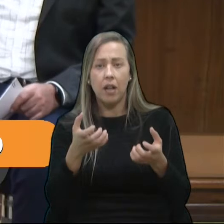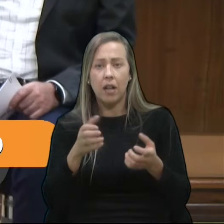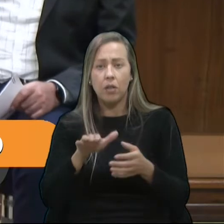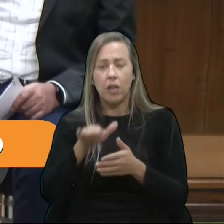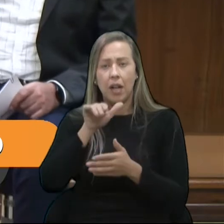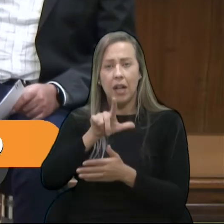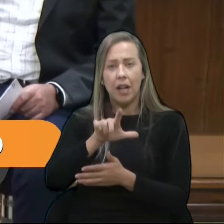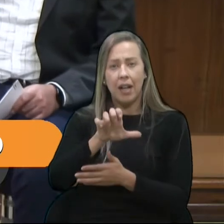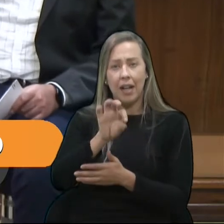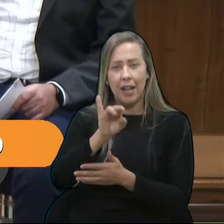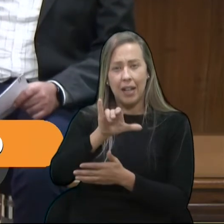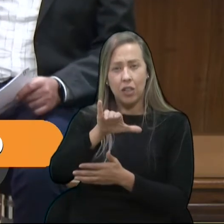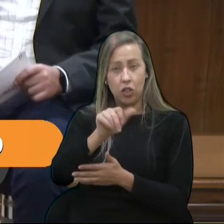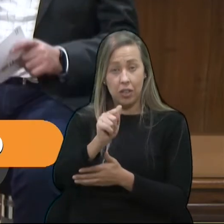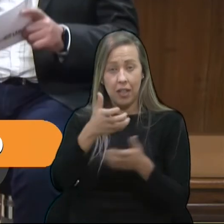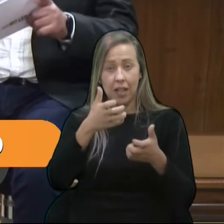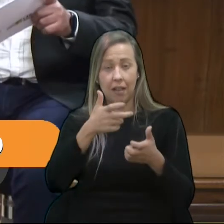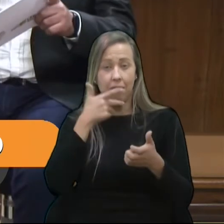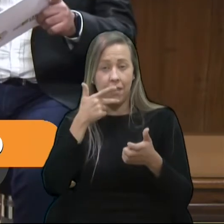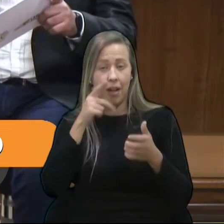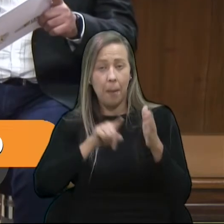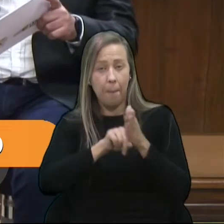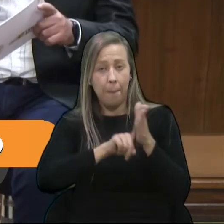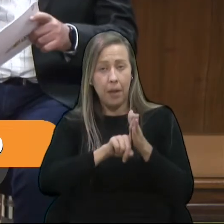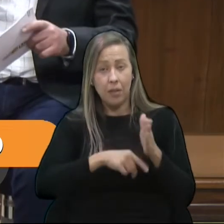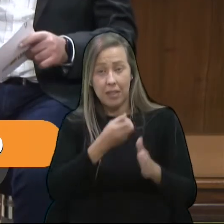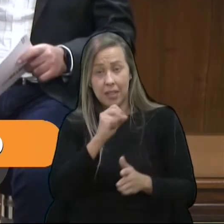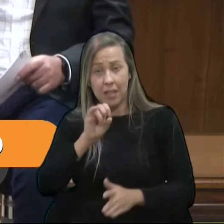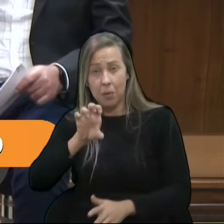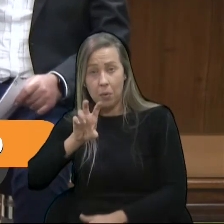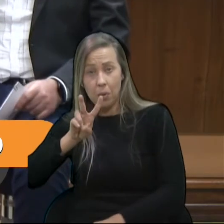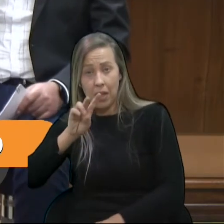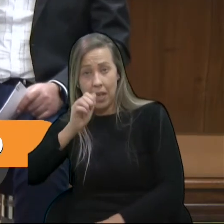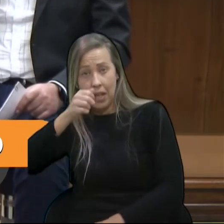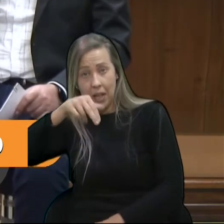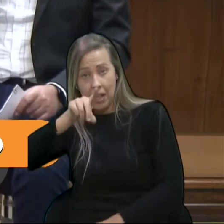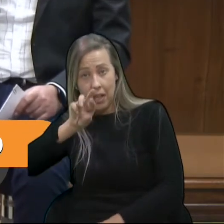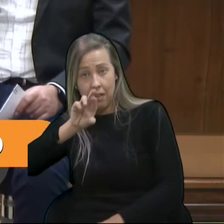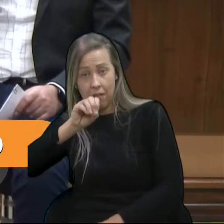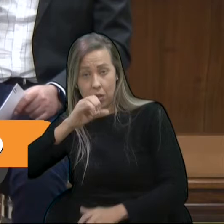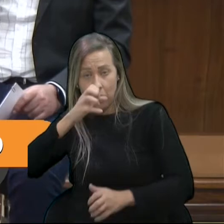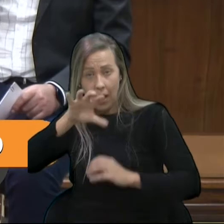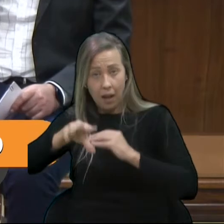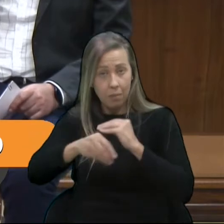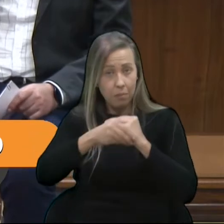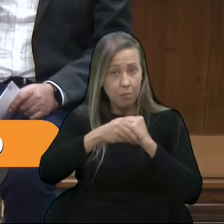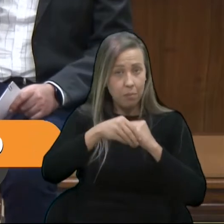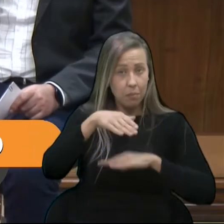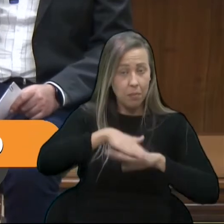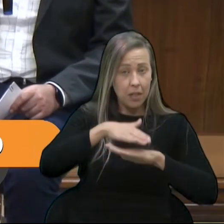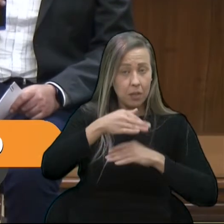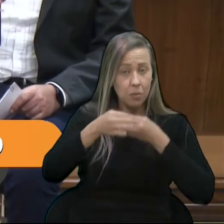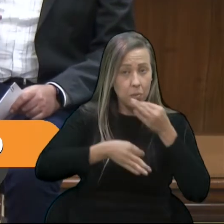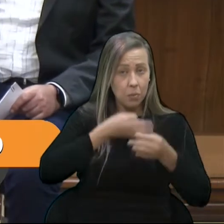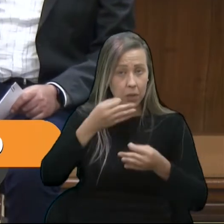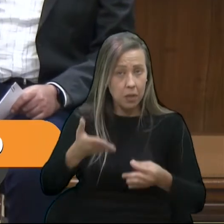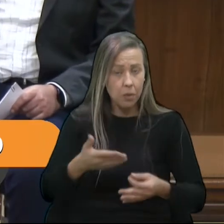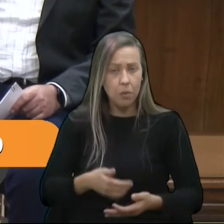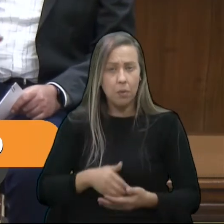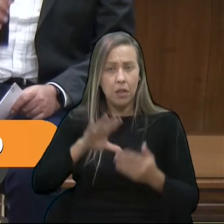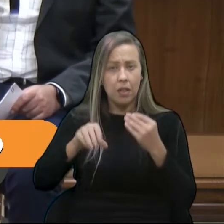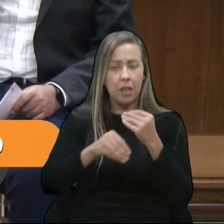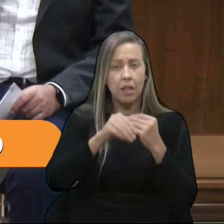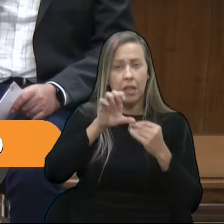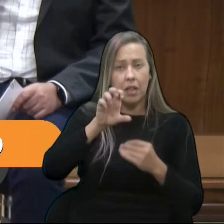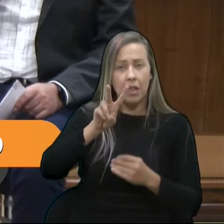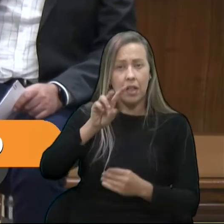Letícia, que tem aí questionamentos das redes sociais. Isso se o Evandro não quiser emendar com alguma colocação. Não, eu gostaria, sim,